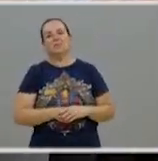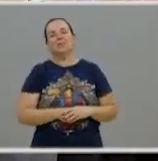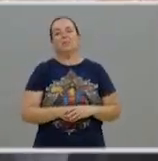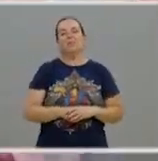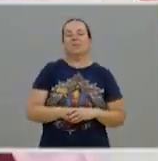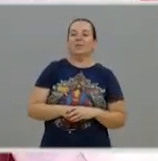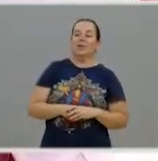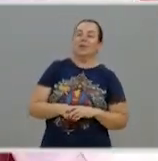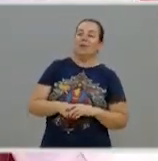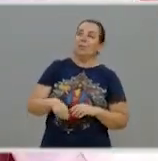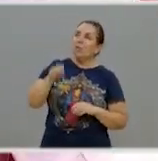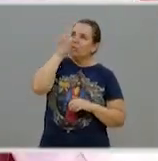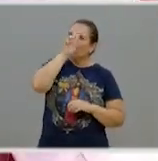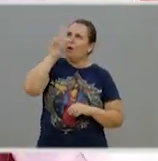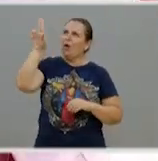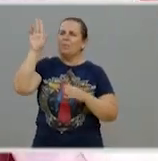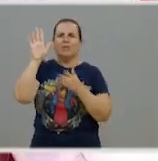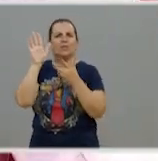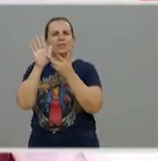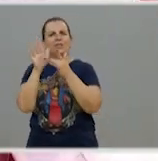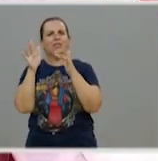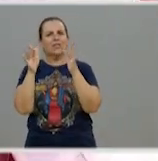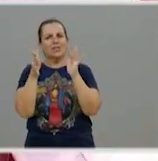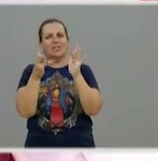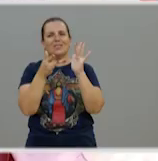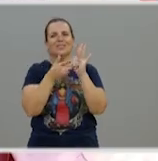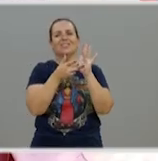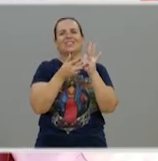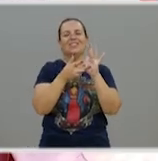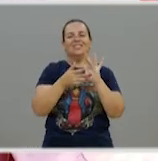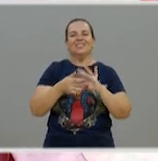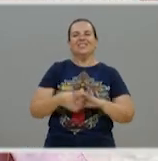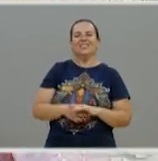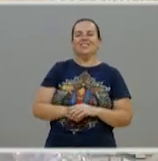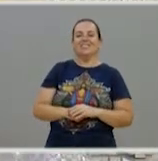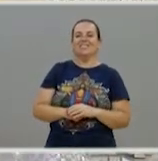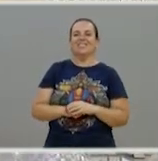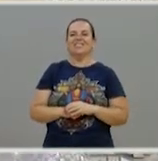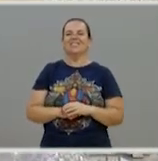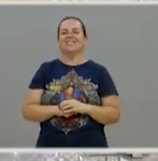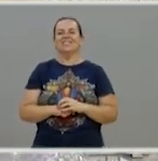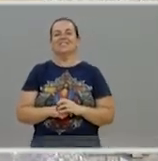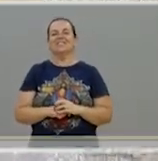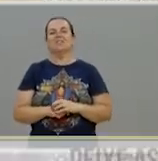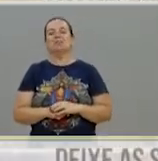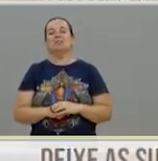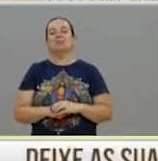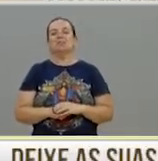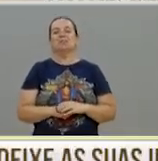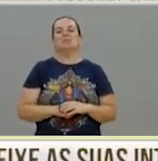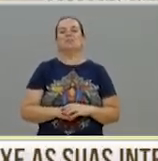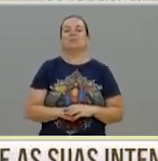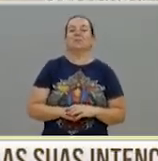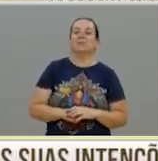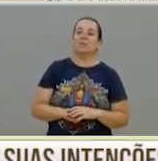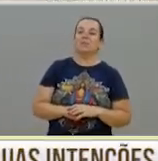quem? Pelo nome de Jesus.